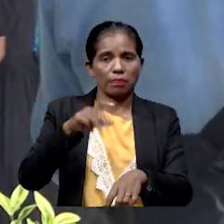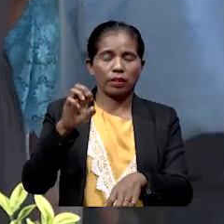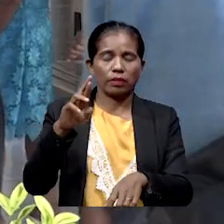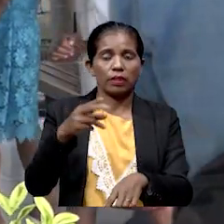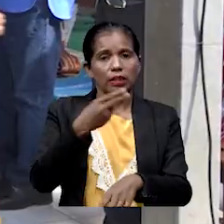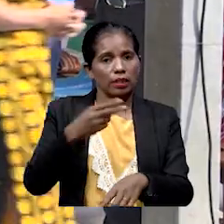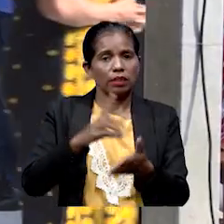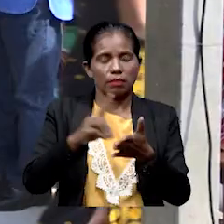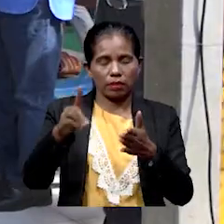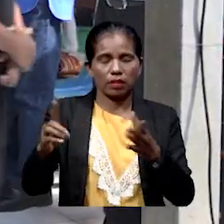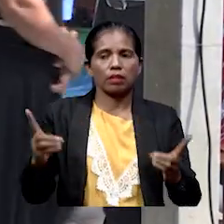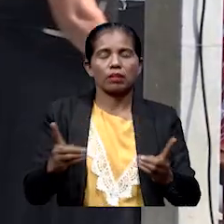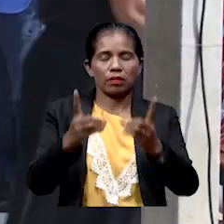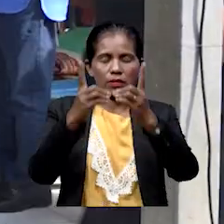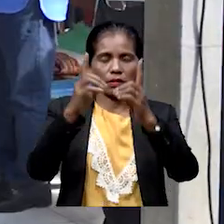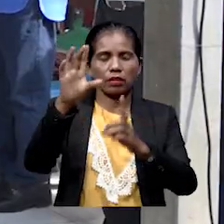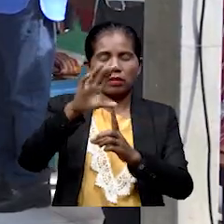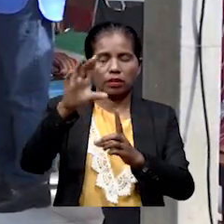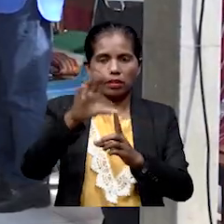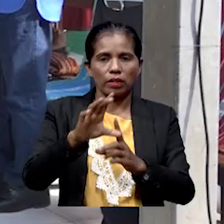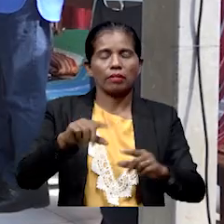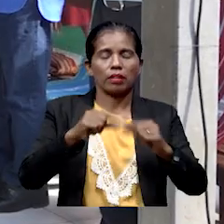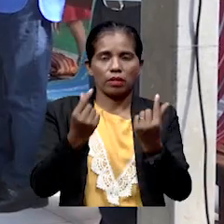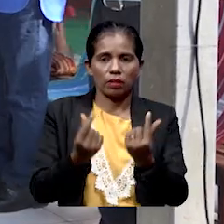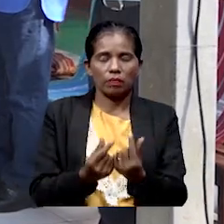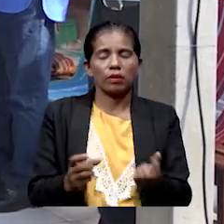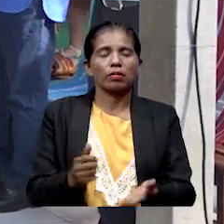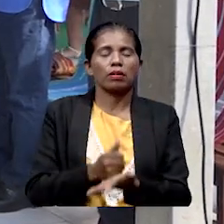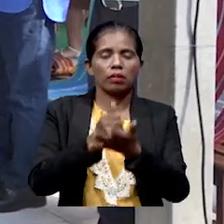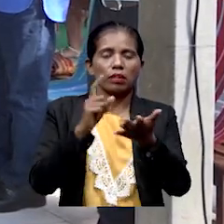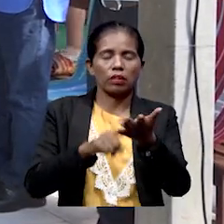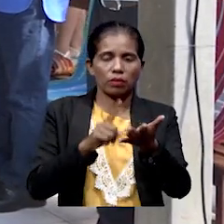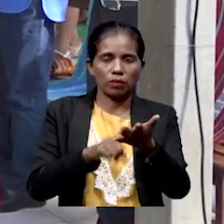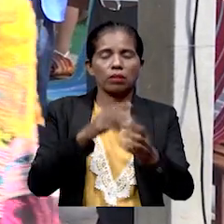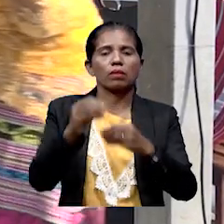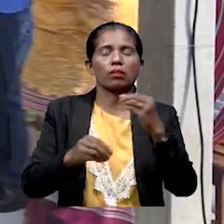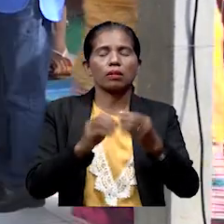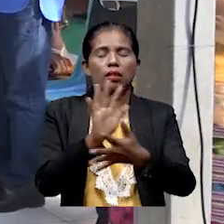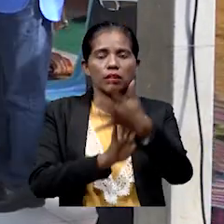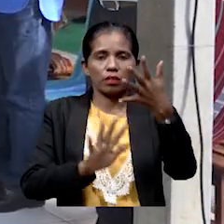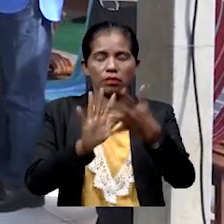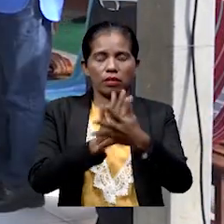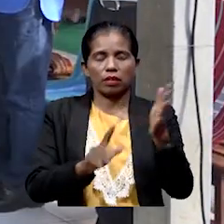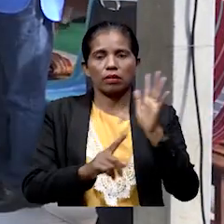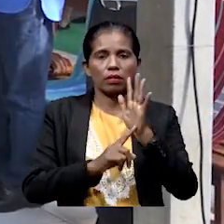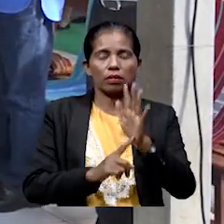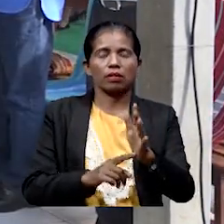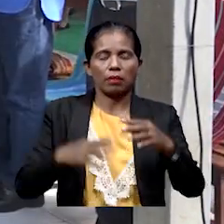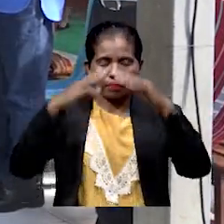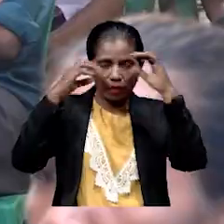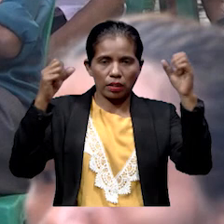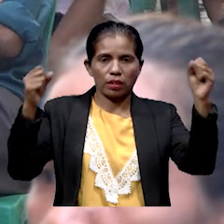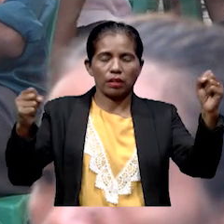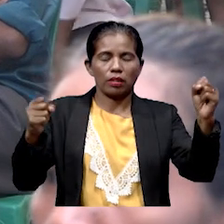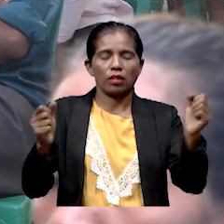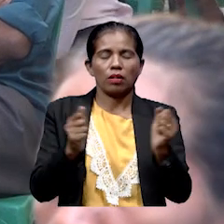né, e a Sorumalo, o coordenador plataforma Entendimento, onde discute com a cerimônia transição mandato presidente da República